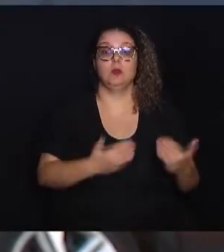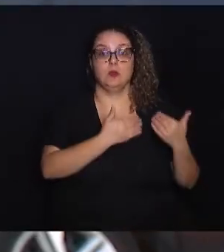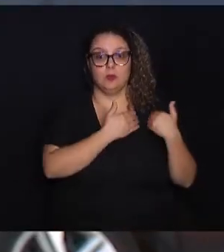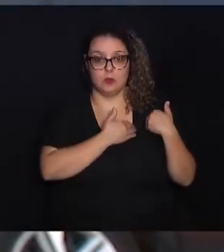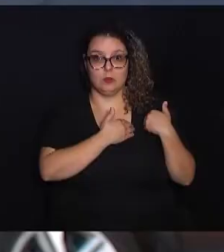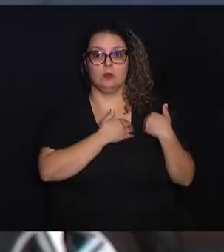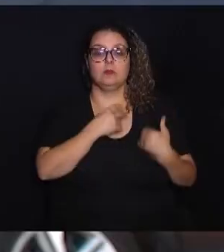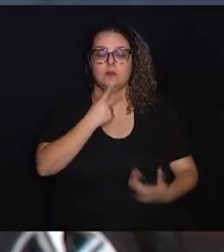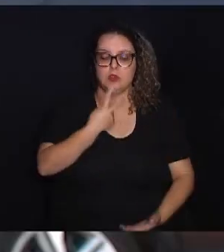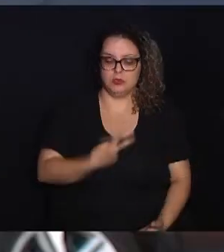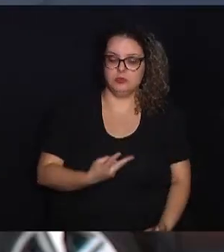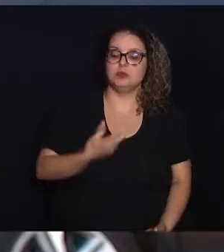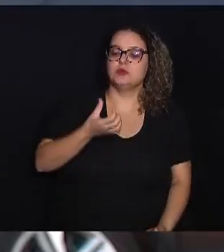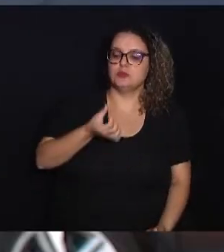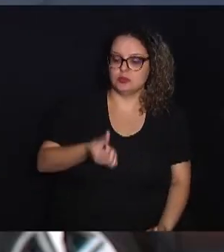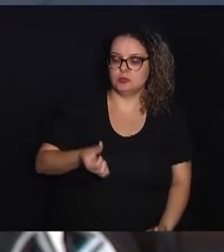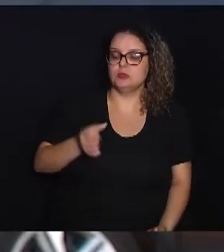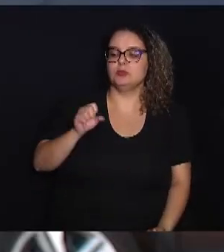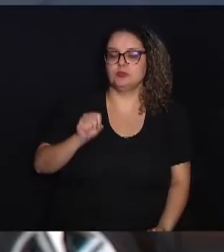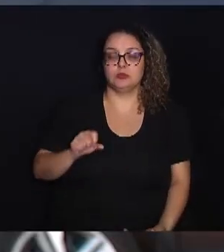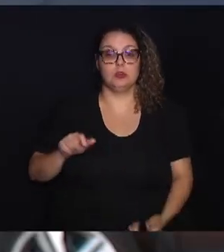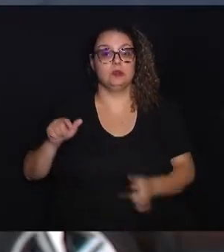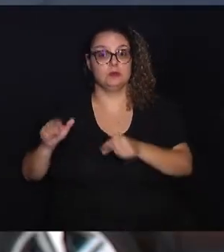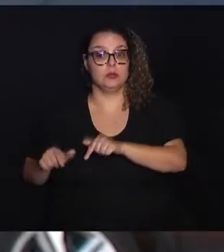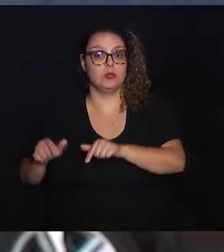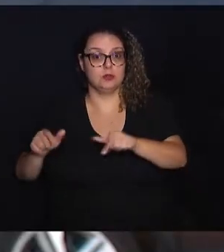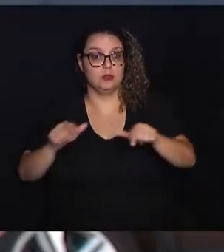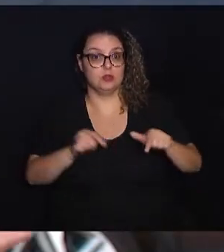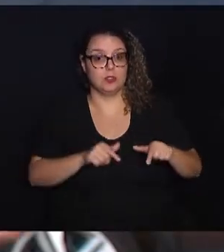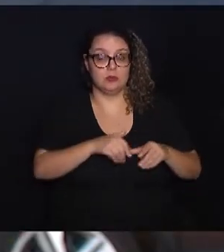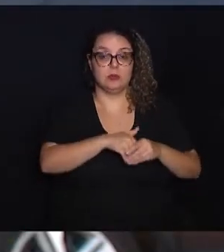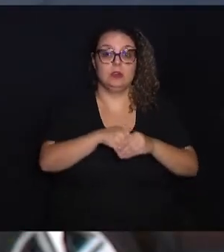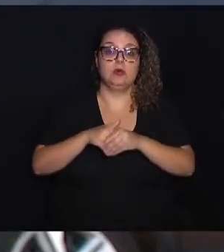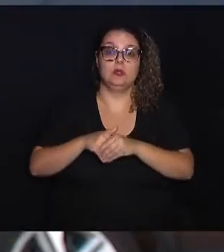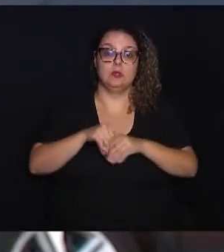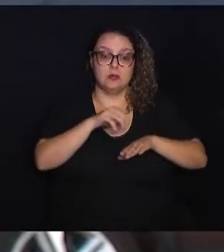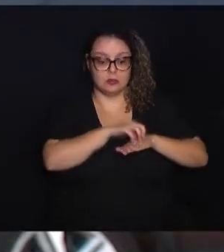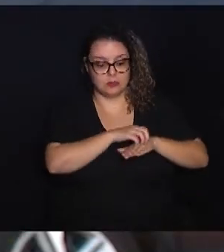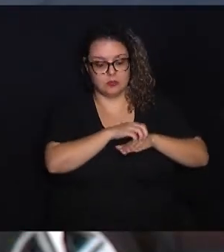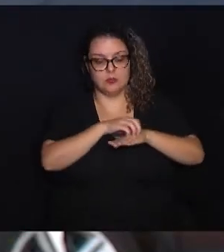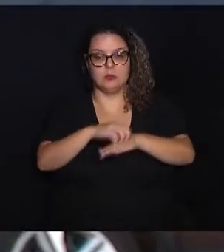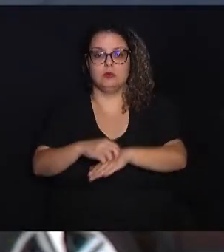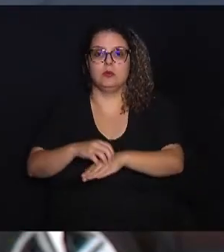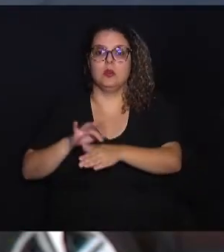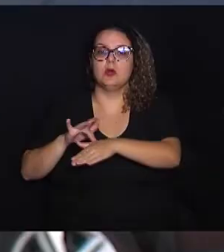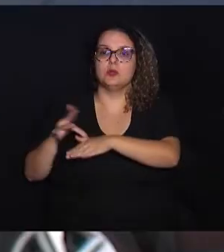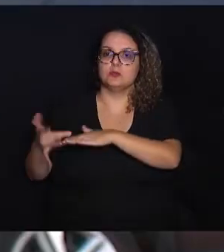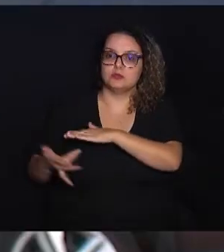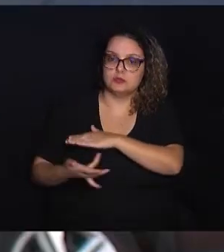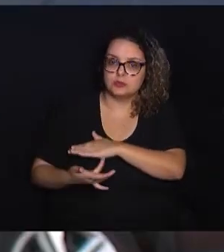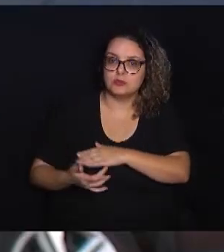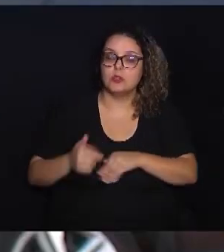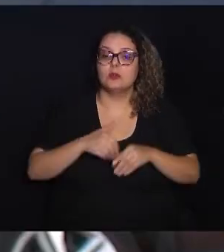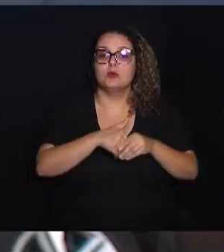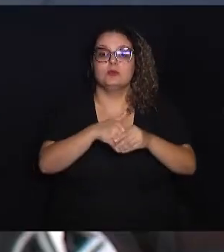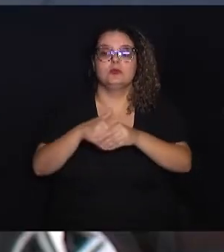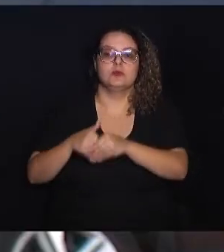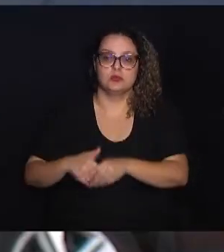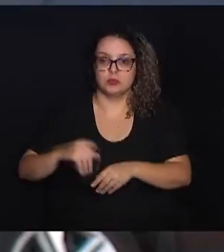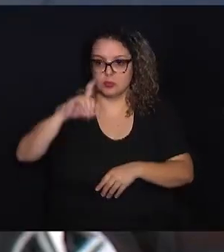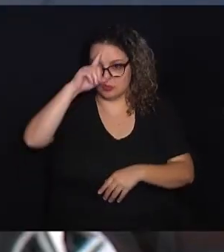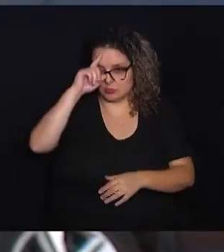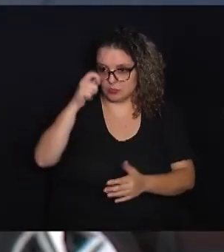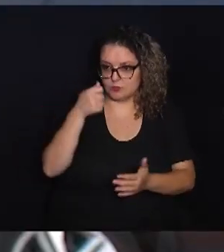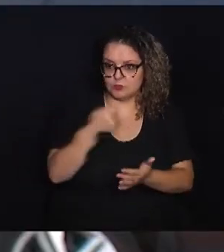pelos 268 locais de votação vão trazer as mídias com os votos que vão